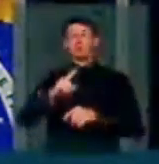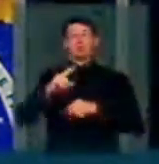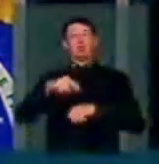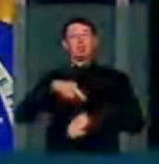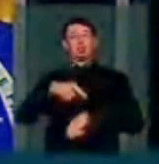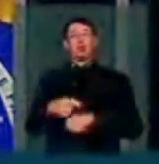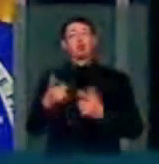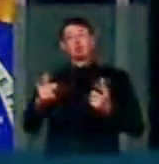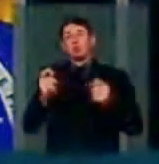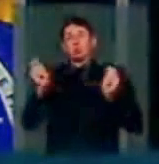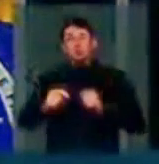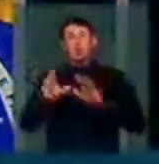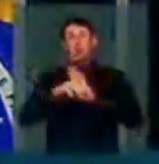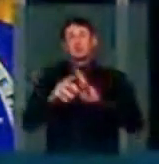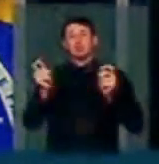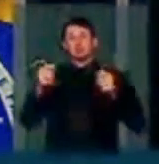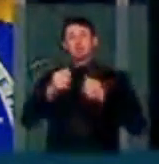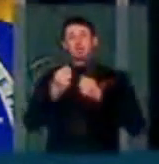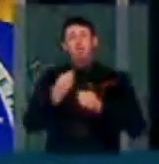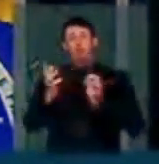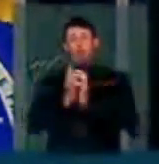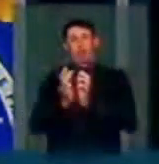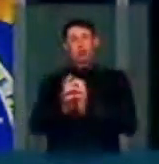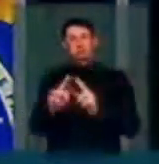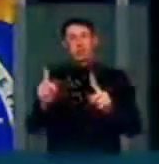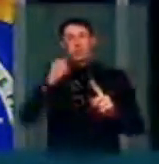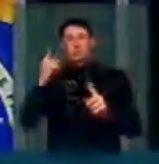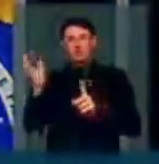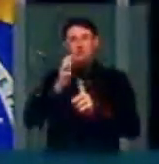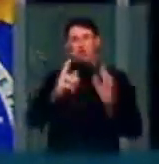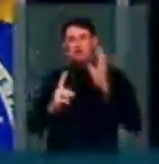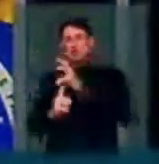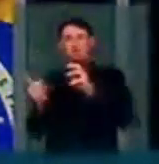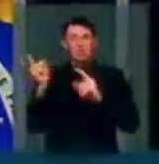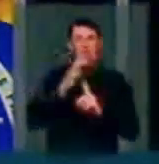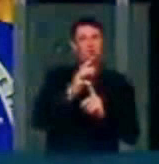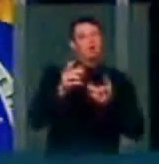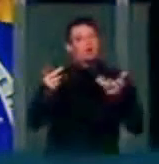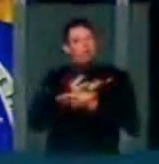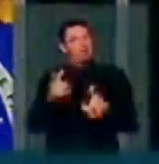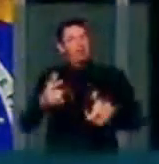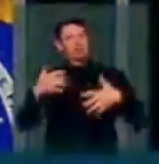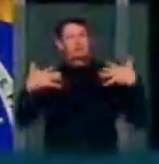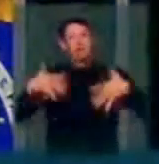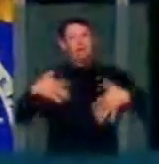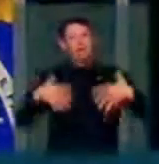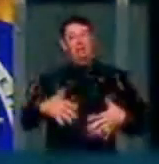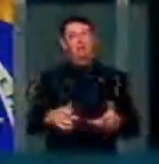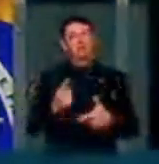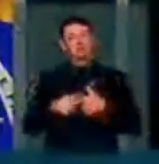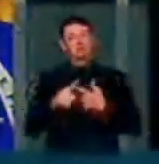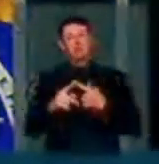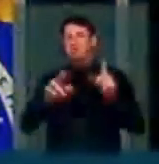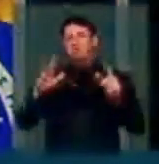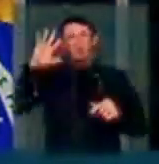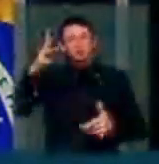convivem perfeitamente bem. Mas ao deixarmos que um deles polua o outro, nós conseguimos entrar nessa região de espectros e fantasmas que não nos leva a lugar